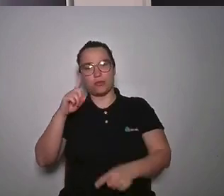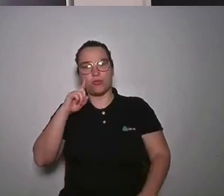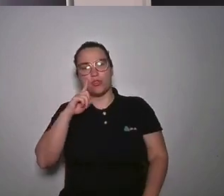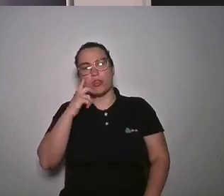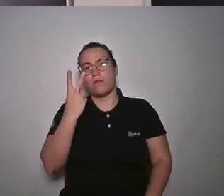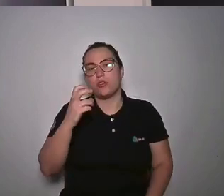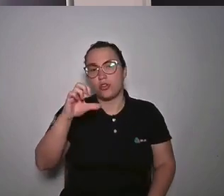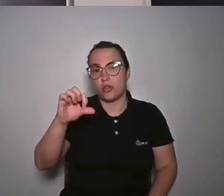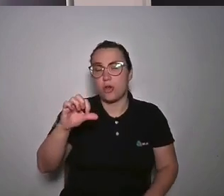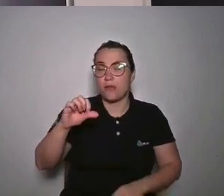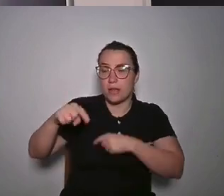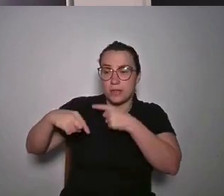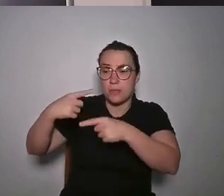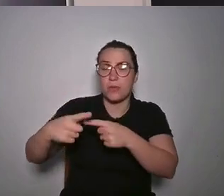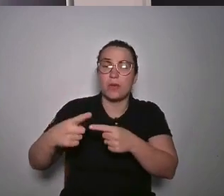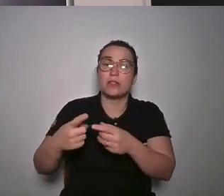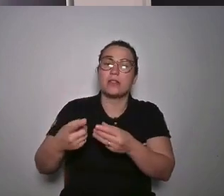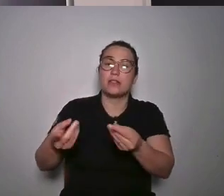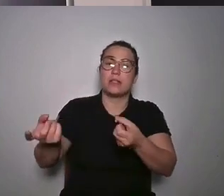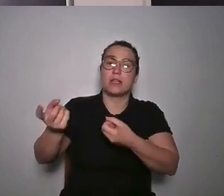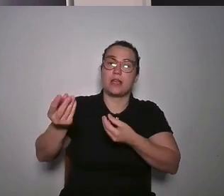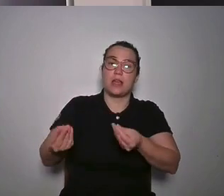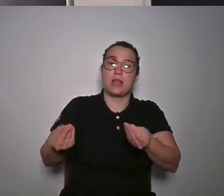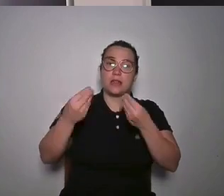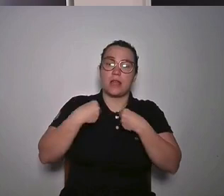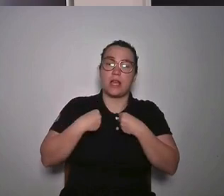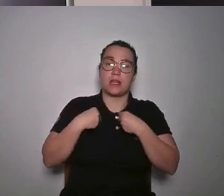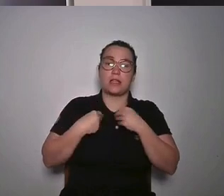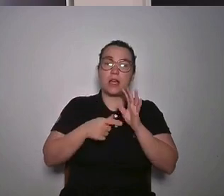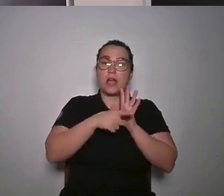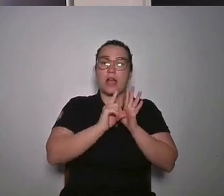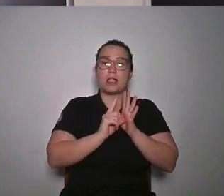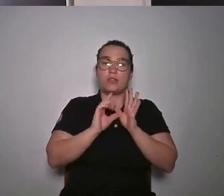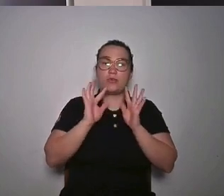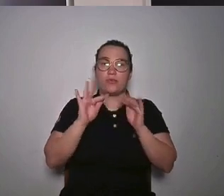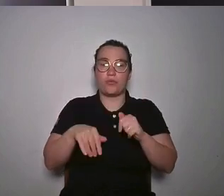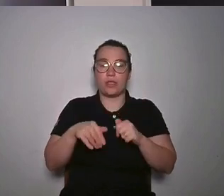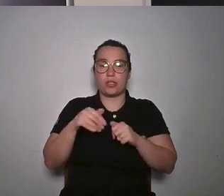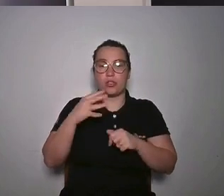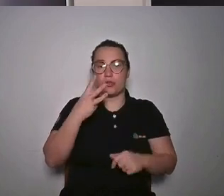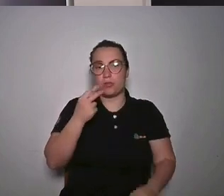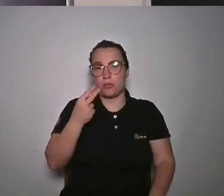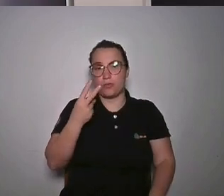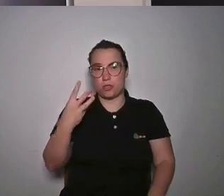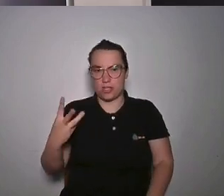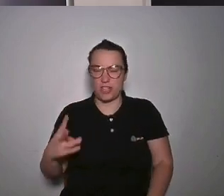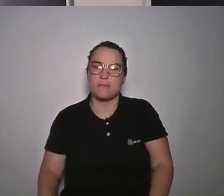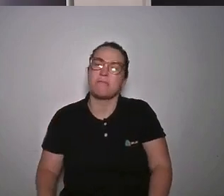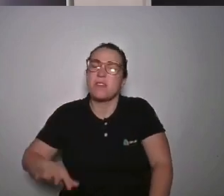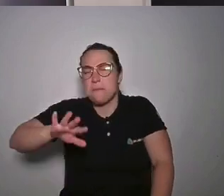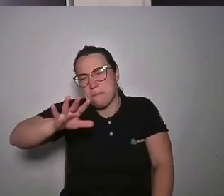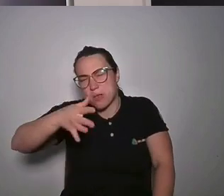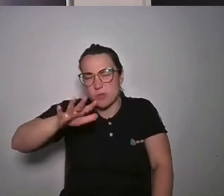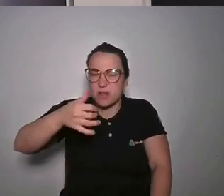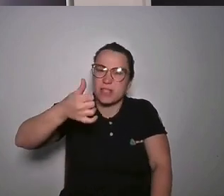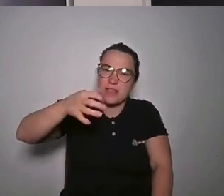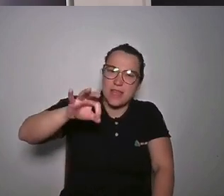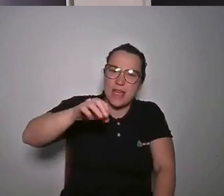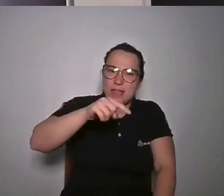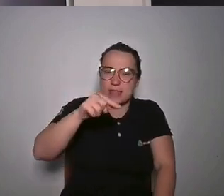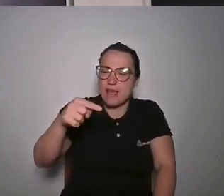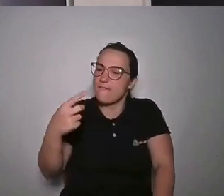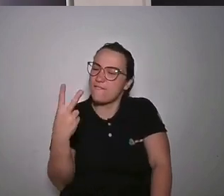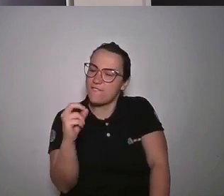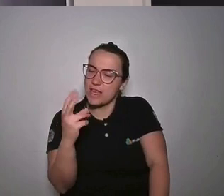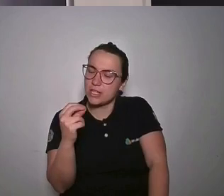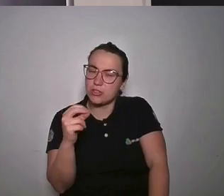que devolver antes do fim do exercício de 23. Então, até mais ou menos dia 10 a 20